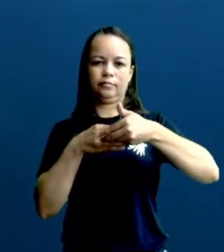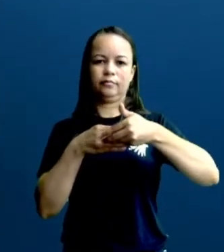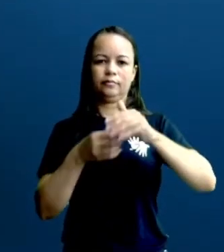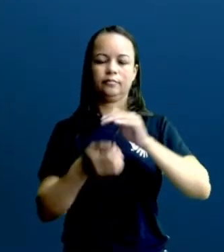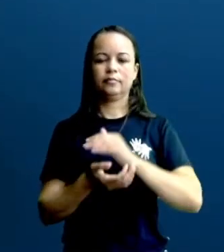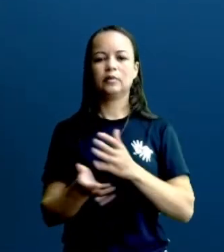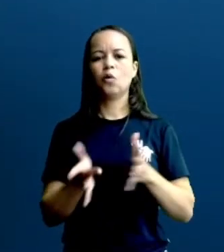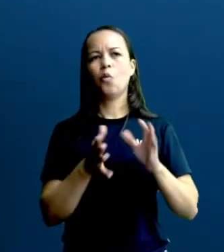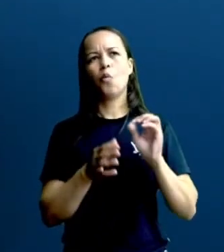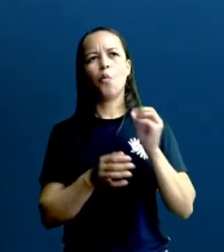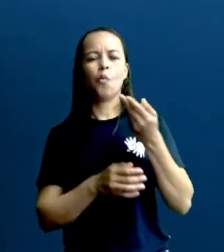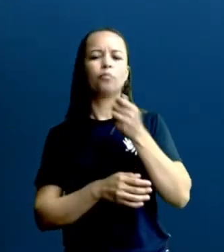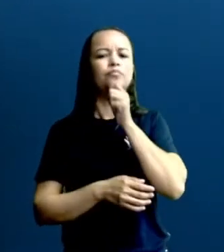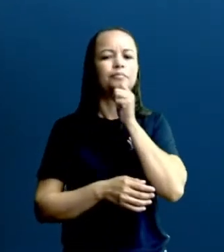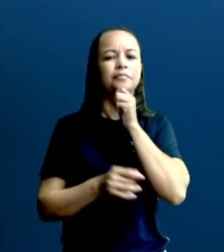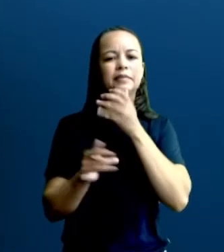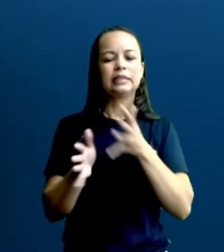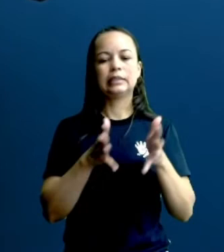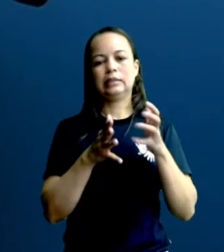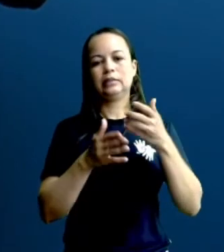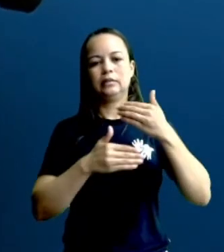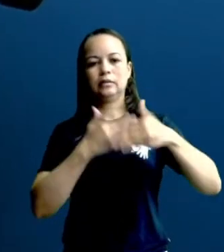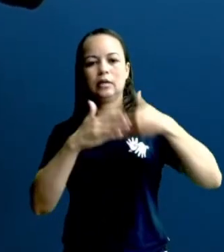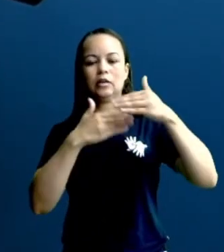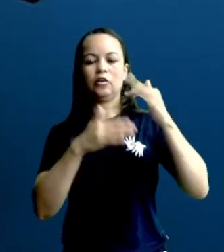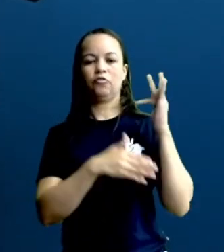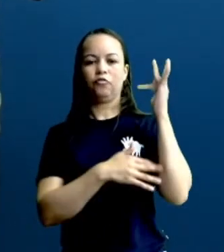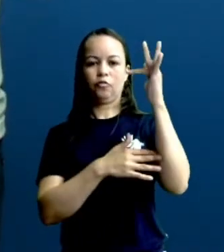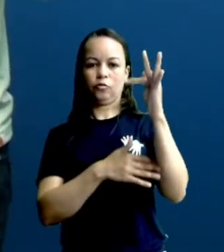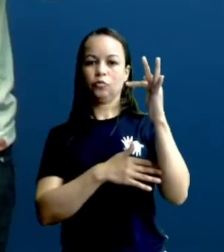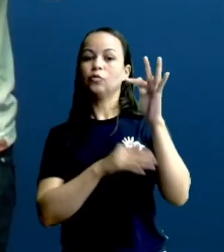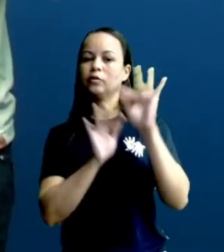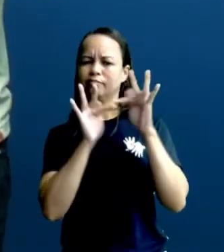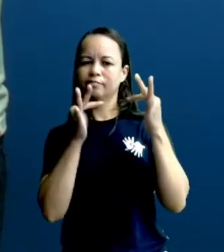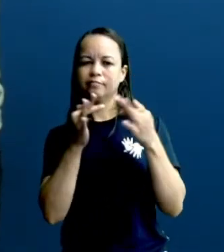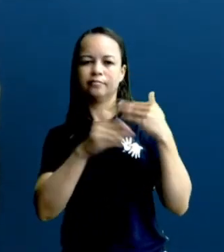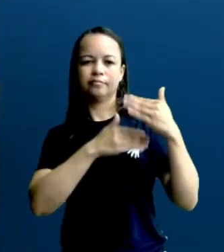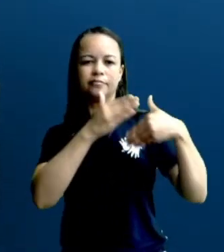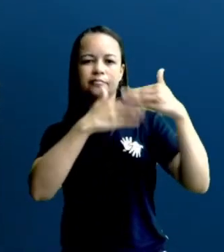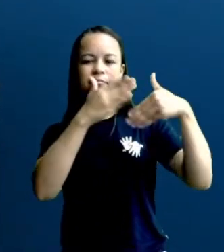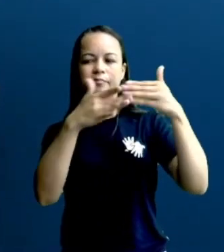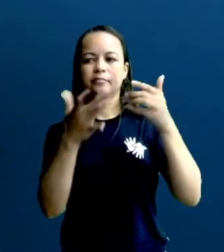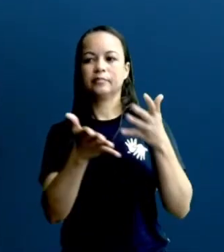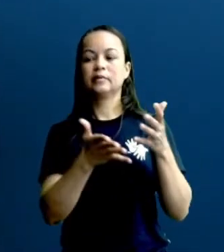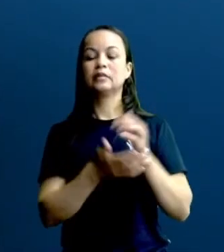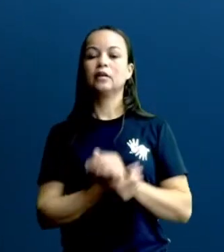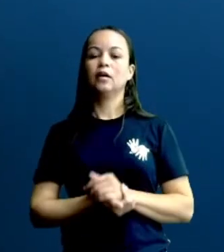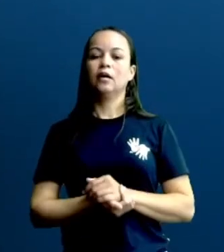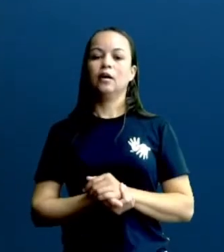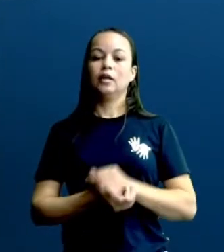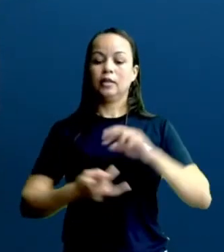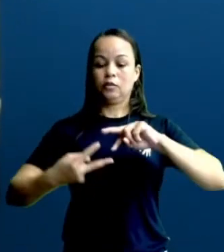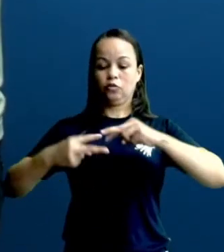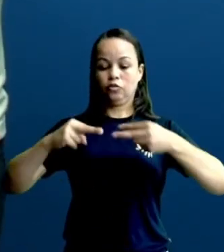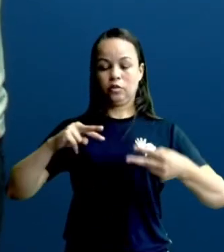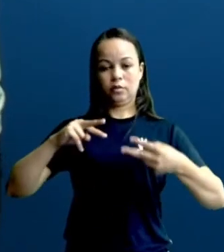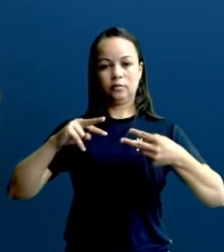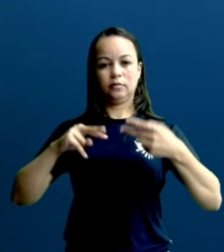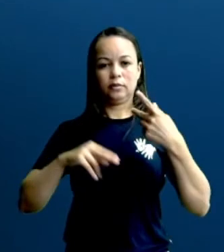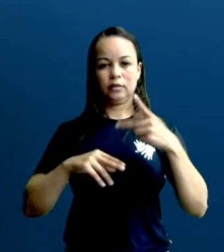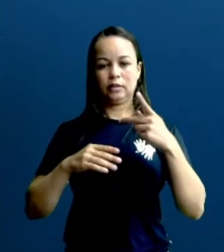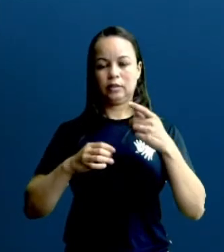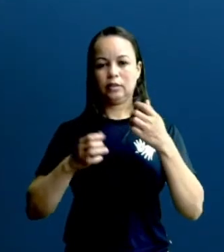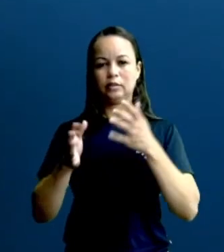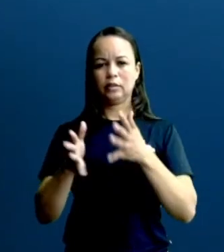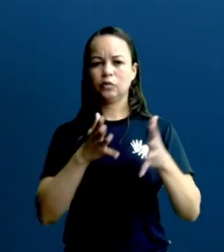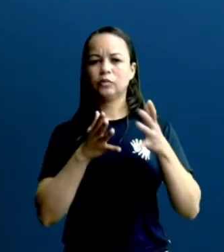ainda, ou não, ou será expresso nas gerações futuras. Falando o seguinte, o que está nos genes vai ser expressado